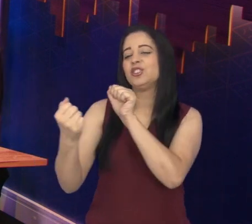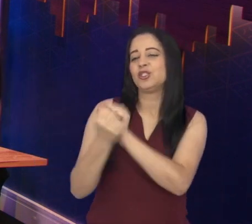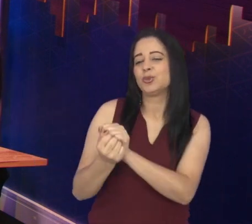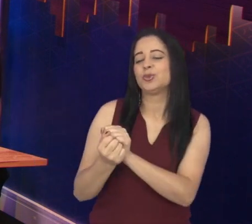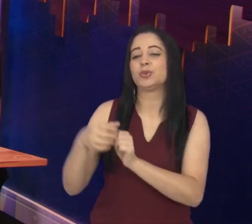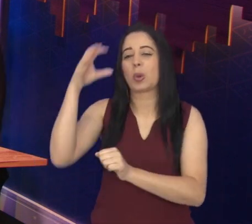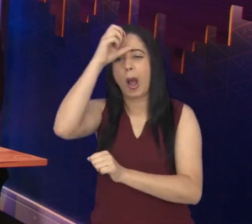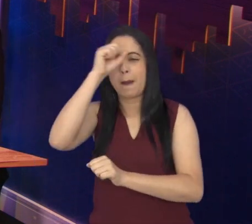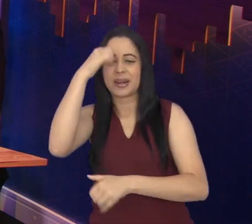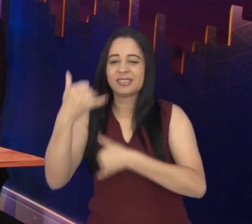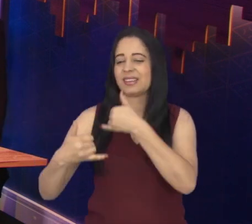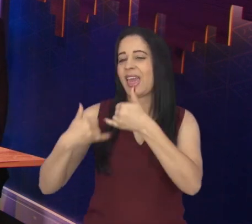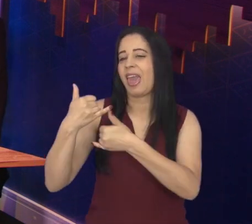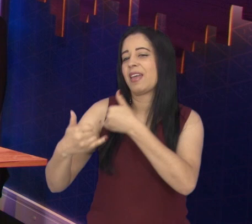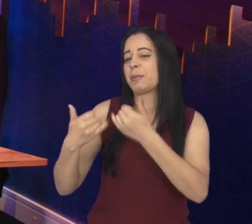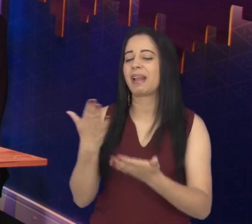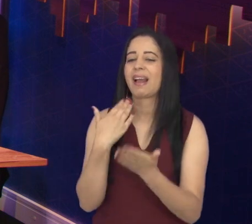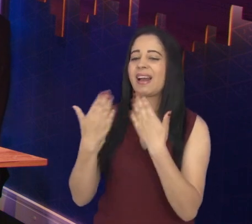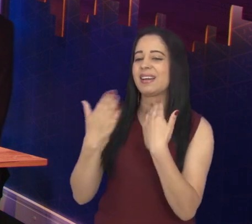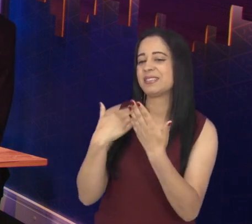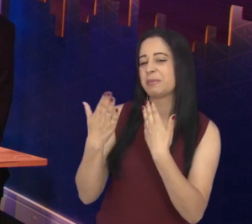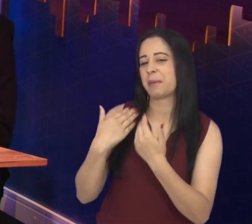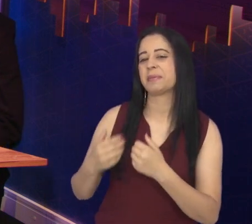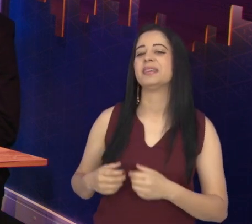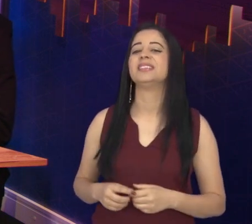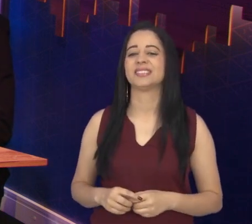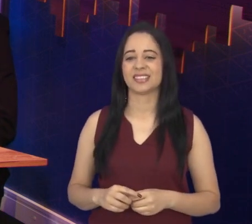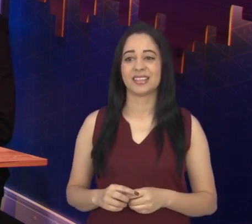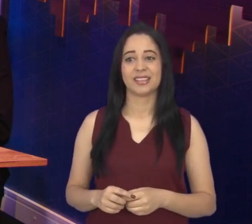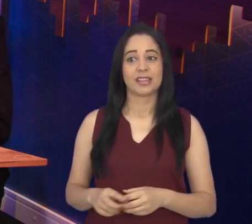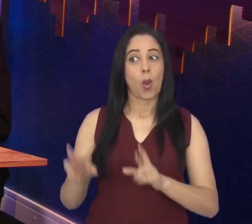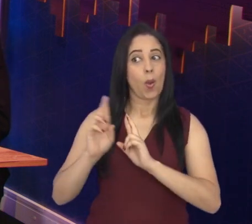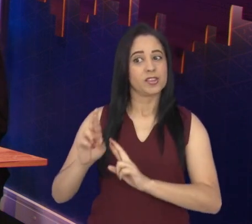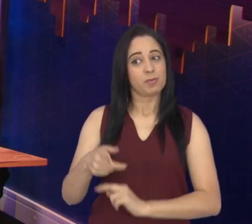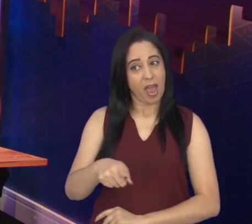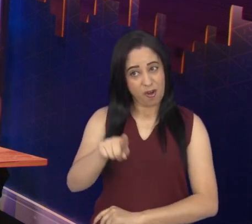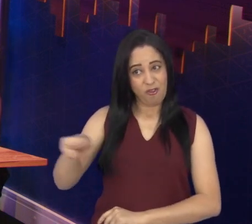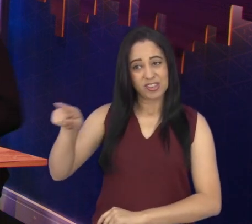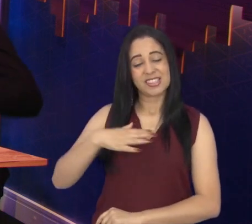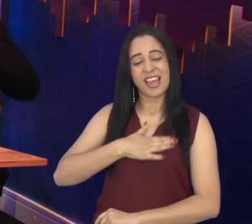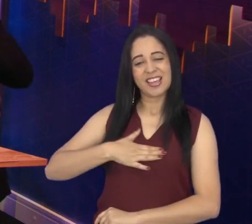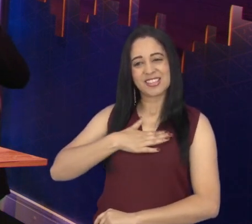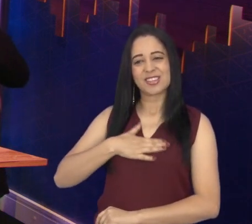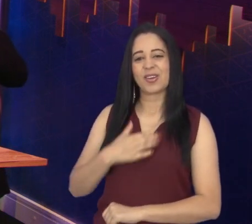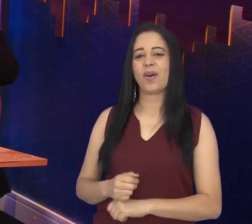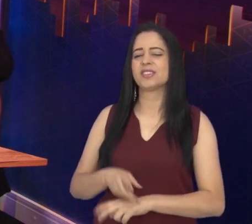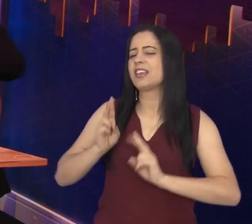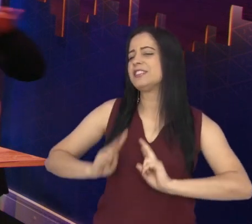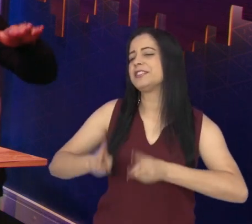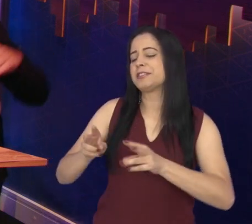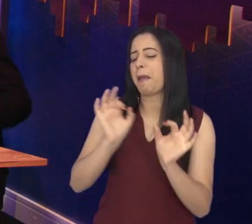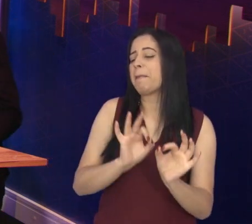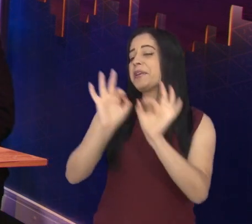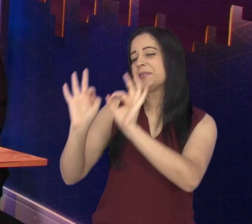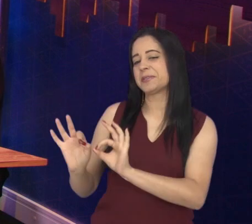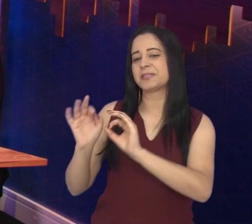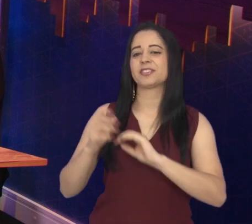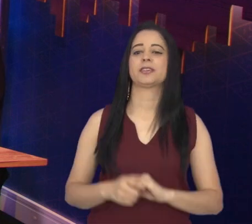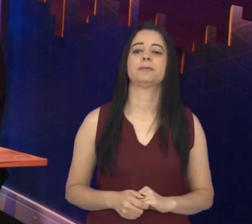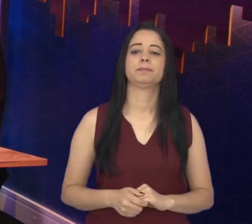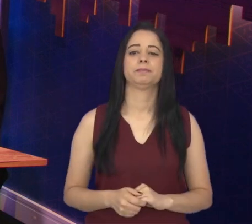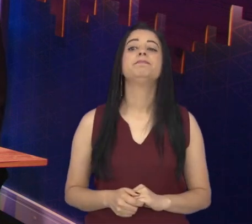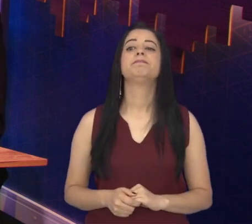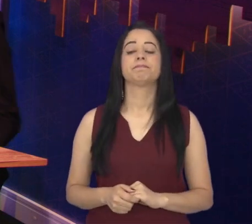aprendendo, conversando, se divertindo, porque é muito gostoso ter esse bate-papo aqui e tudo mais. Espero que vocês gostem, fiquem o ano